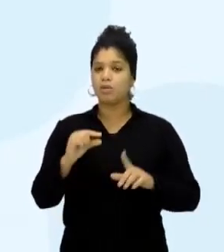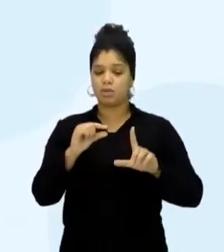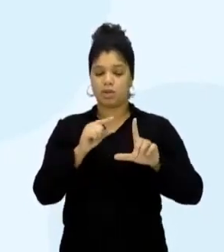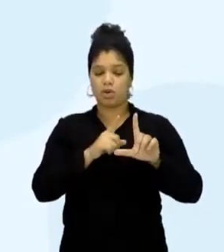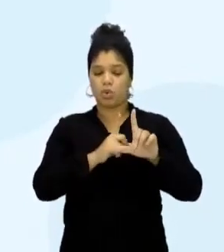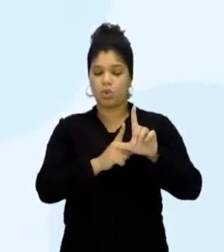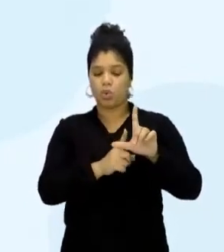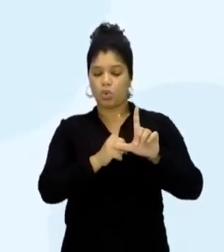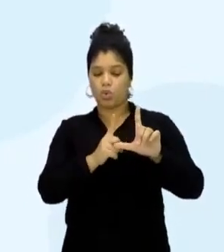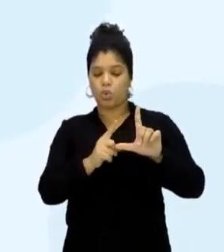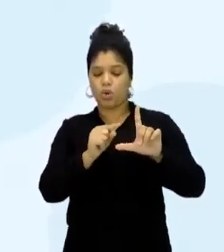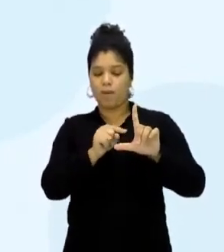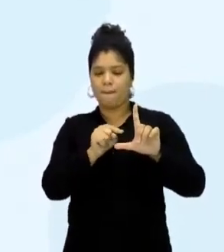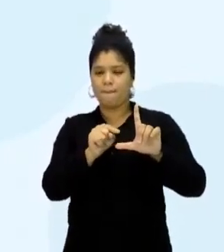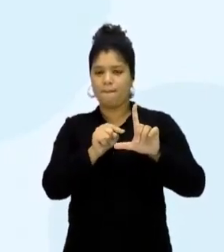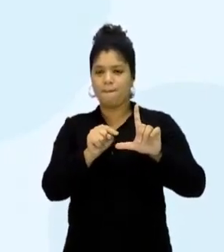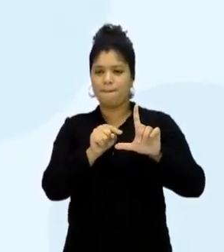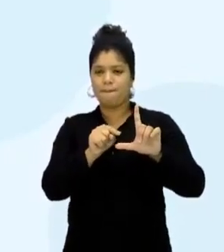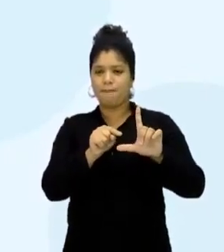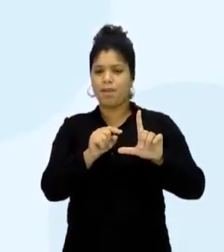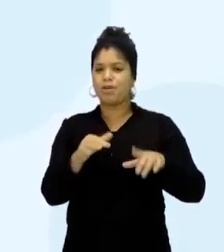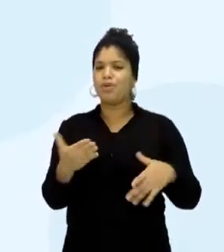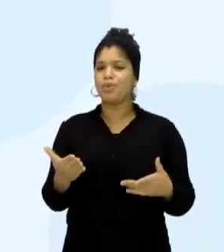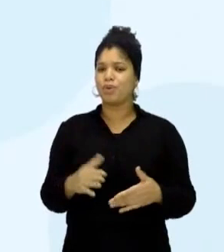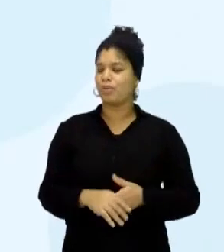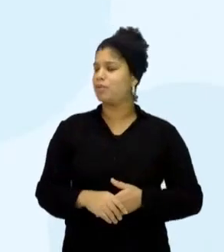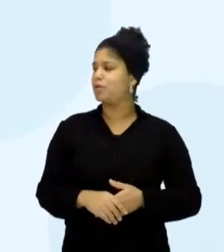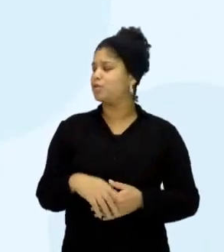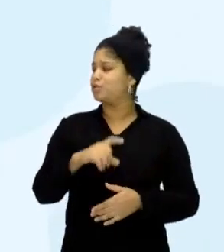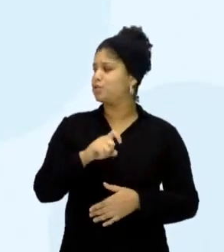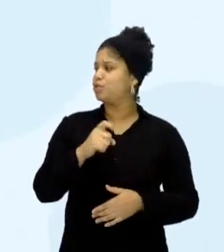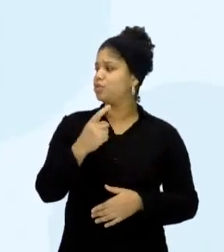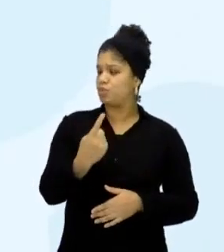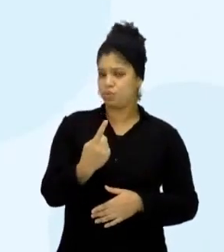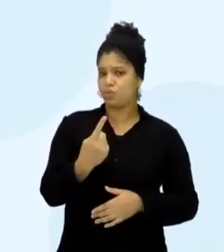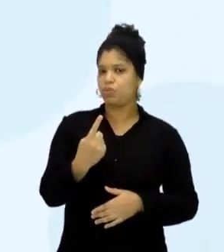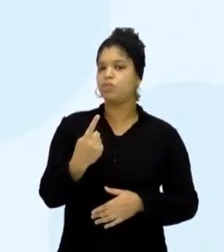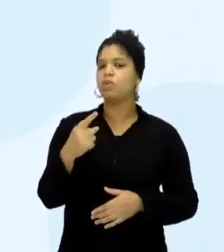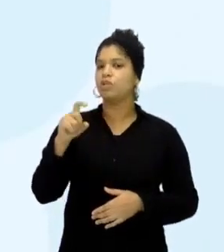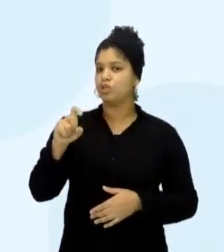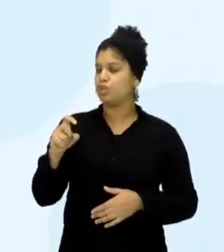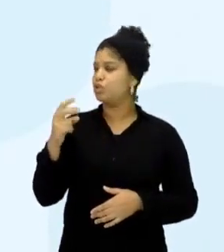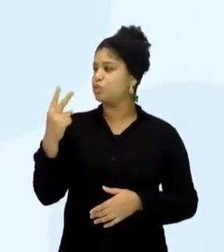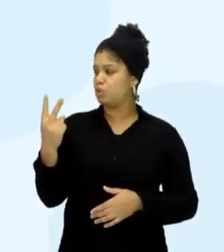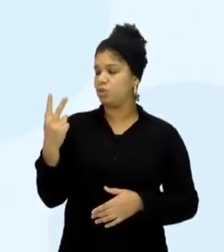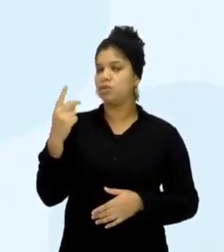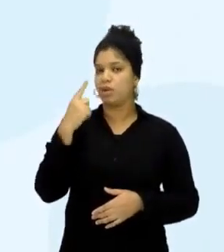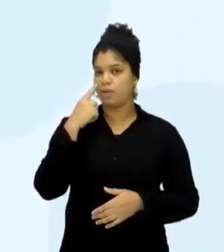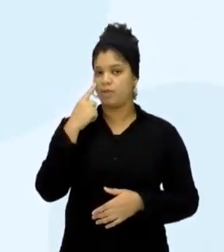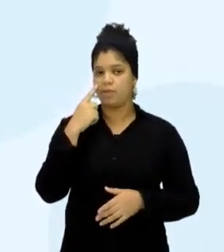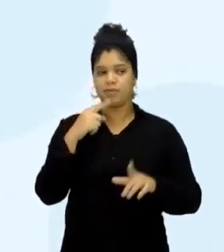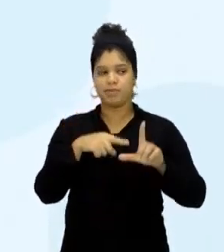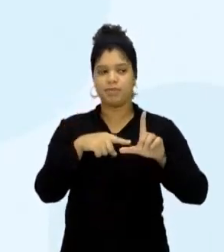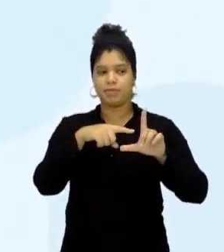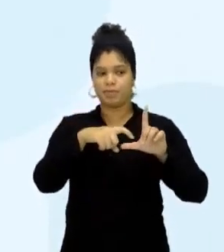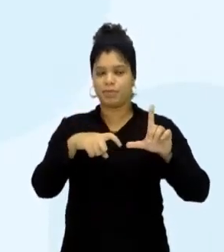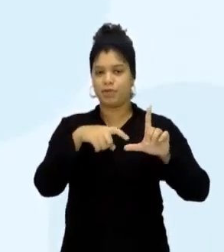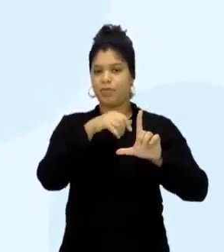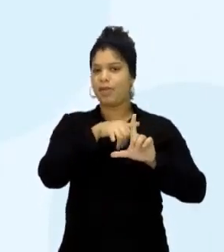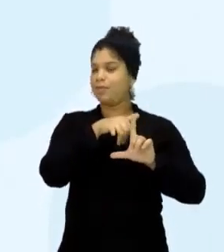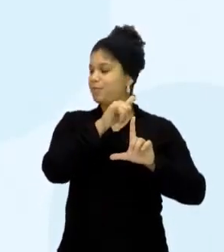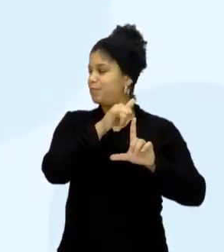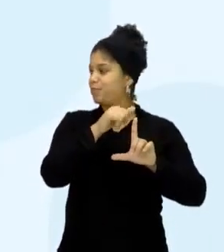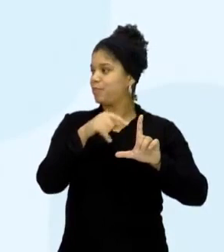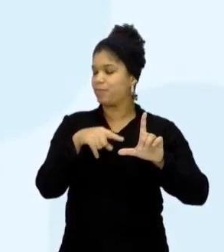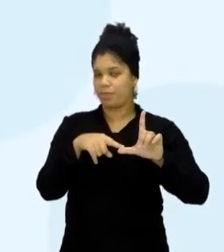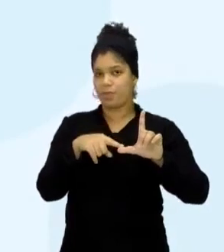é referente a x1 e x2, ou seja, ponto 1 e o ponto 2. Que no x tem coordenadas x1, no y, y1. E